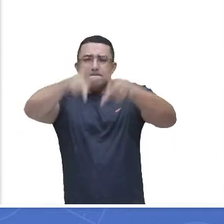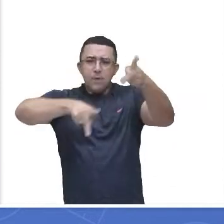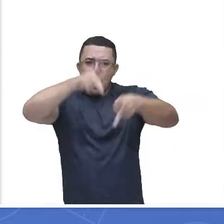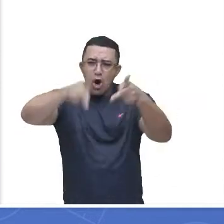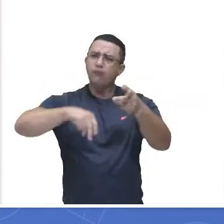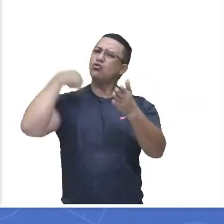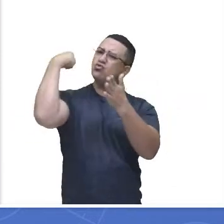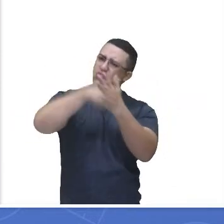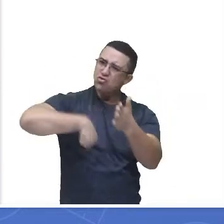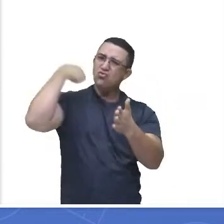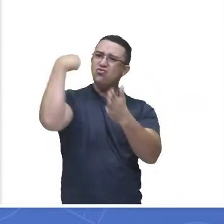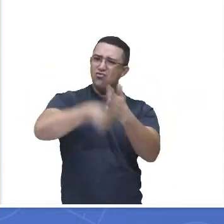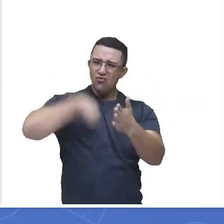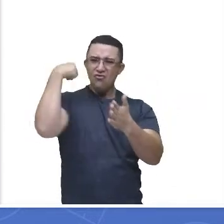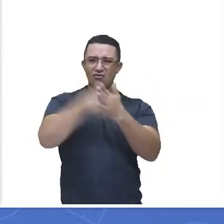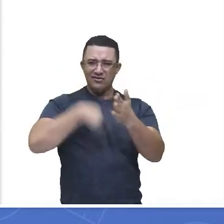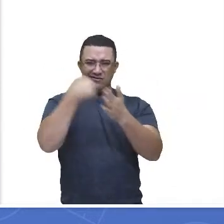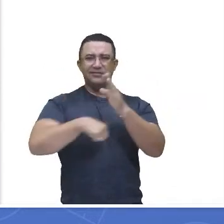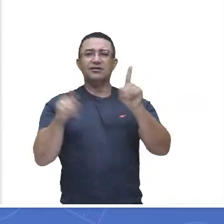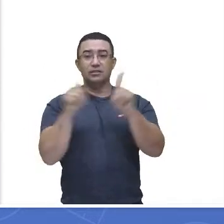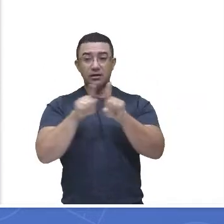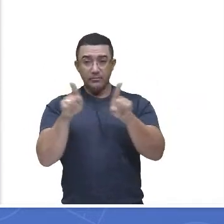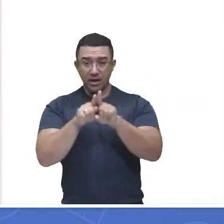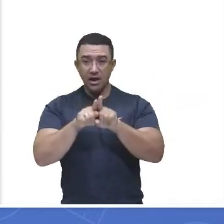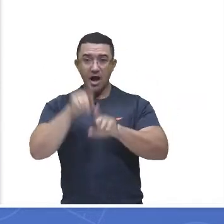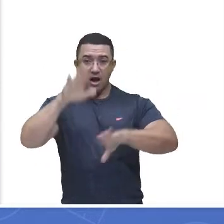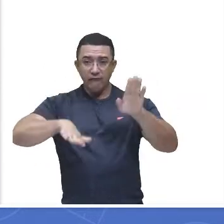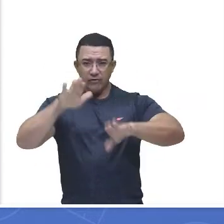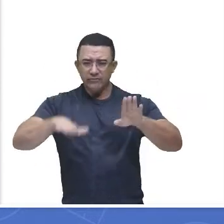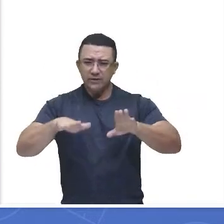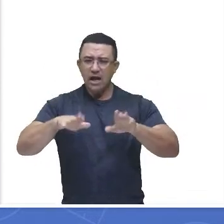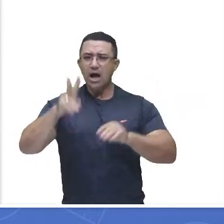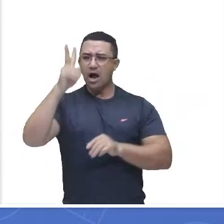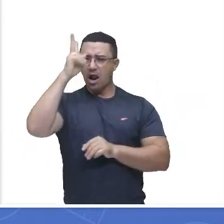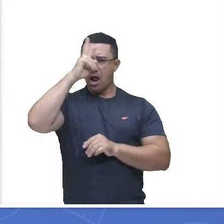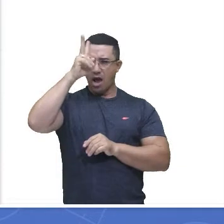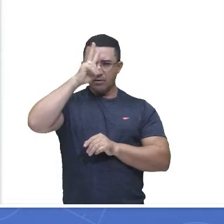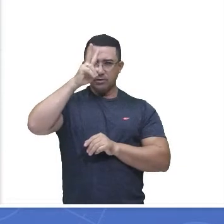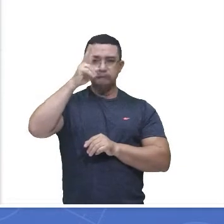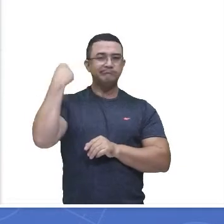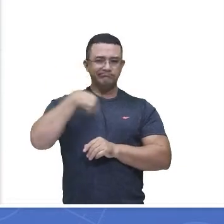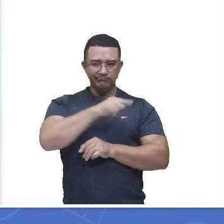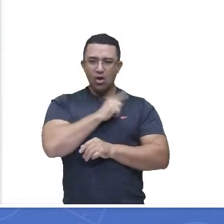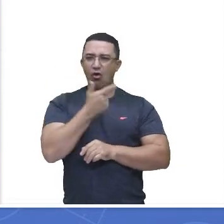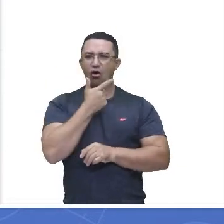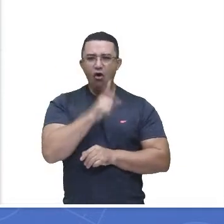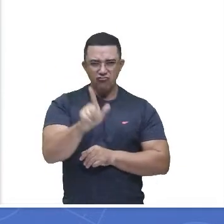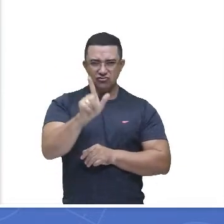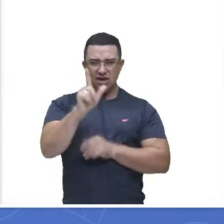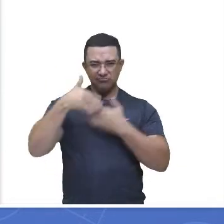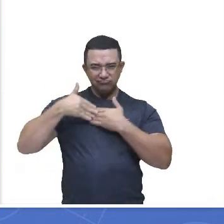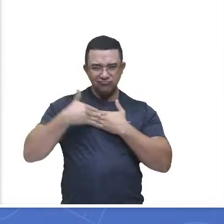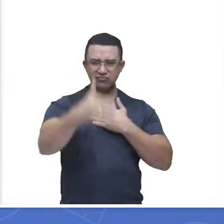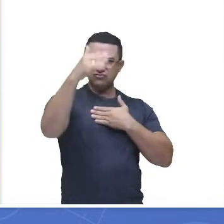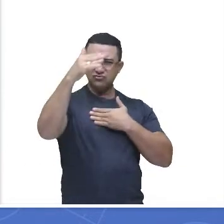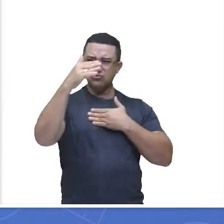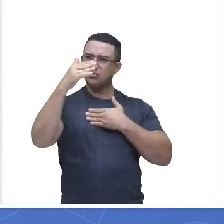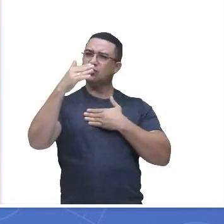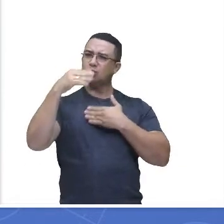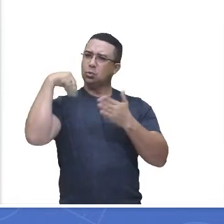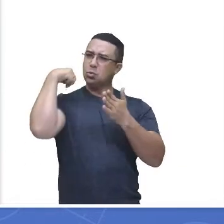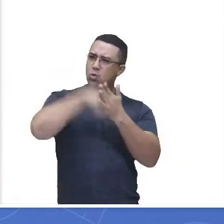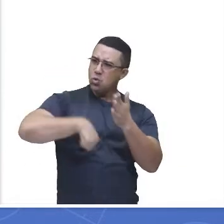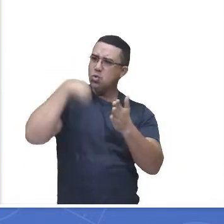negro e também, assim que a gente lembra, né? A gente consegue avançar na luta por